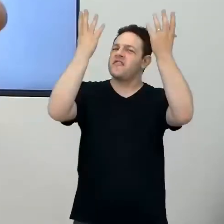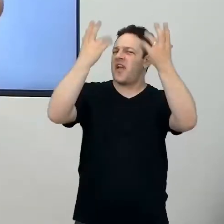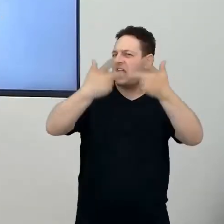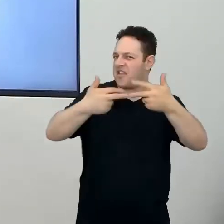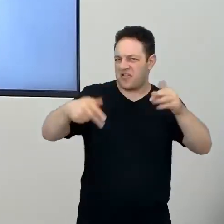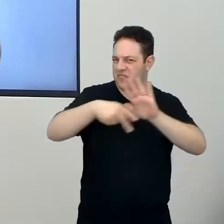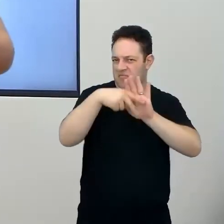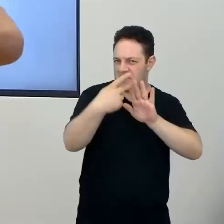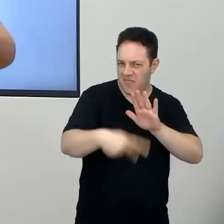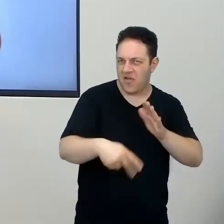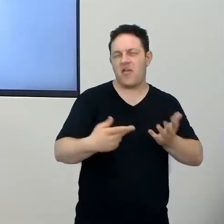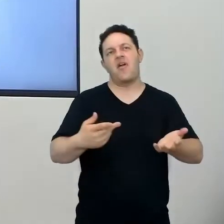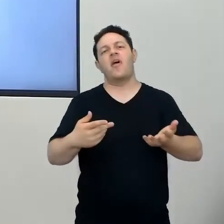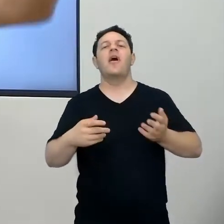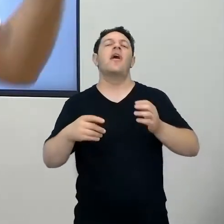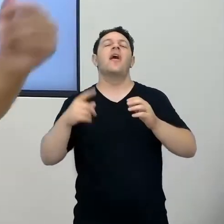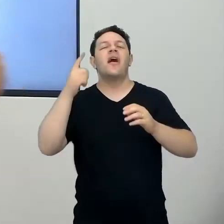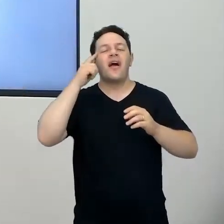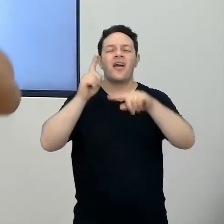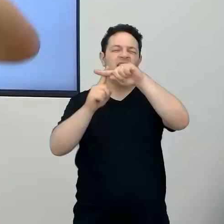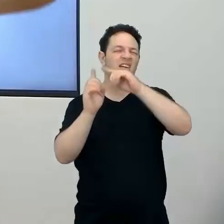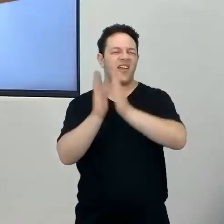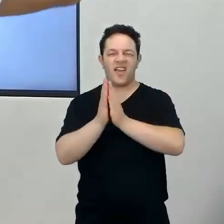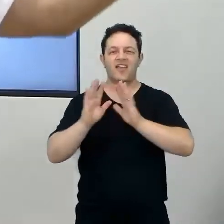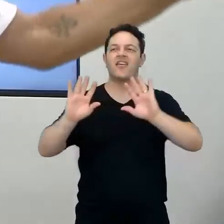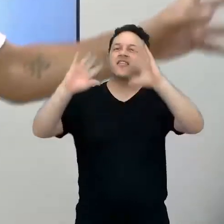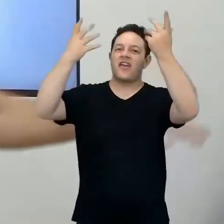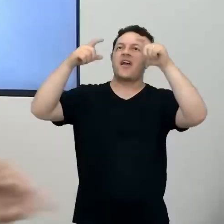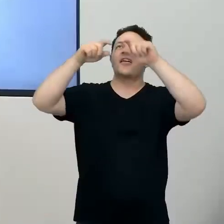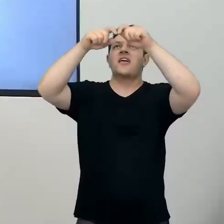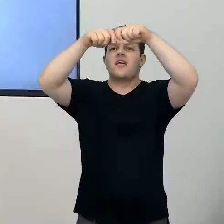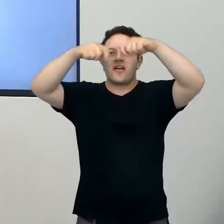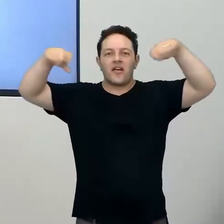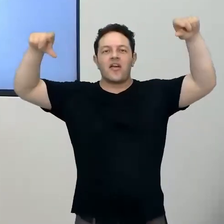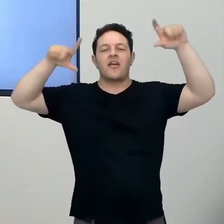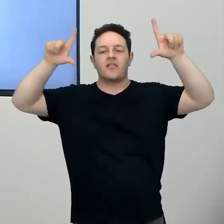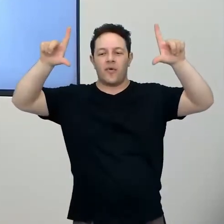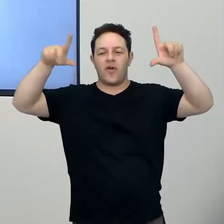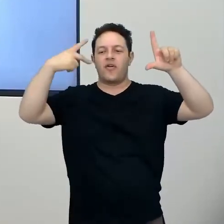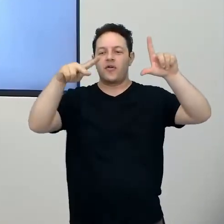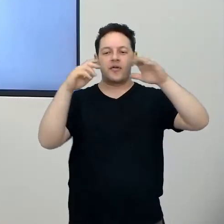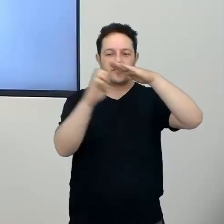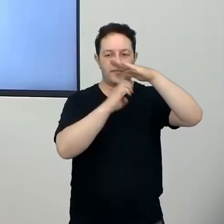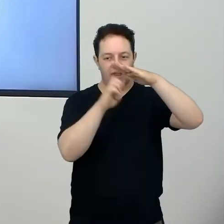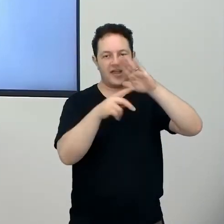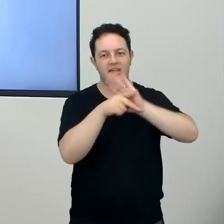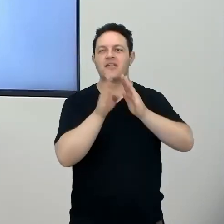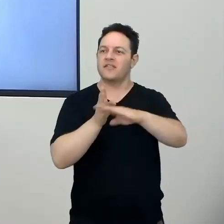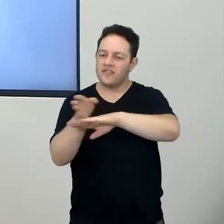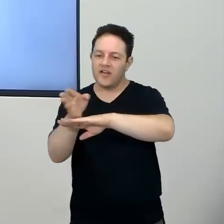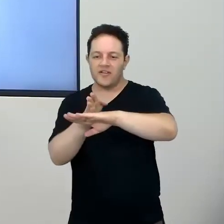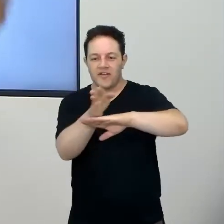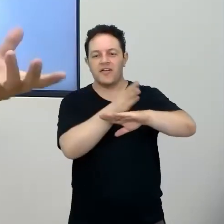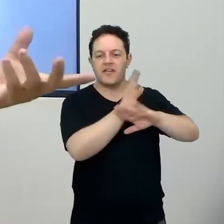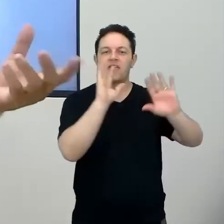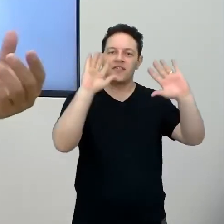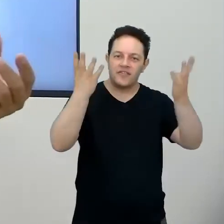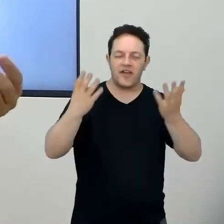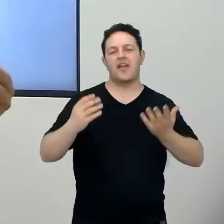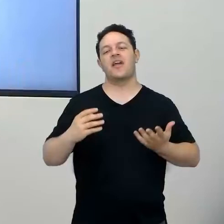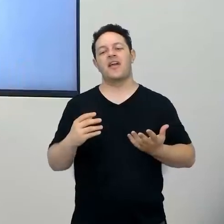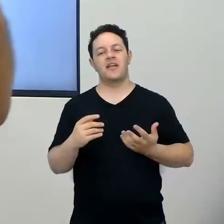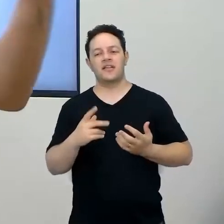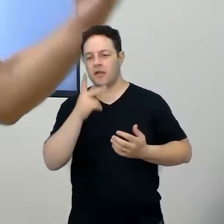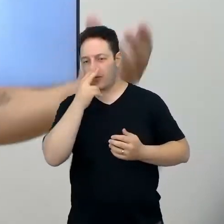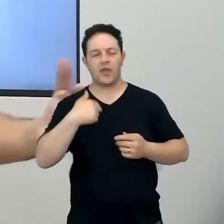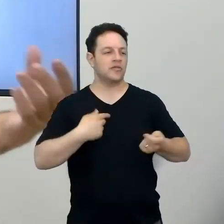nações, quermesses de igreja, você colocar a faixa da sua empresa lá, estar presente nessas festas, como sendo um